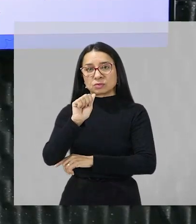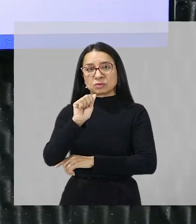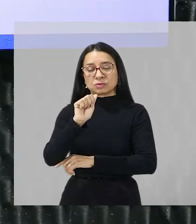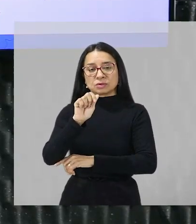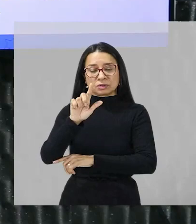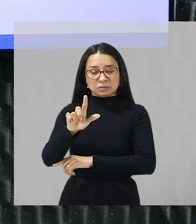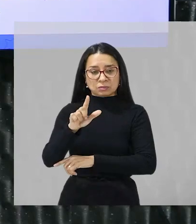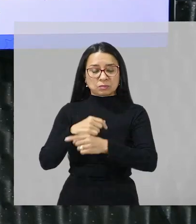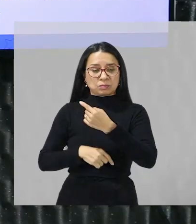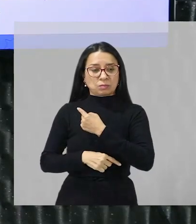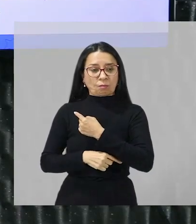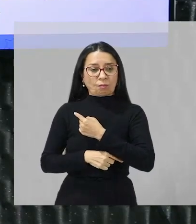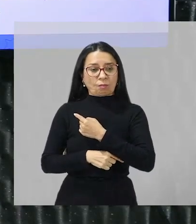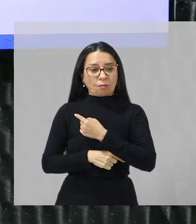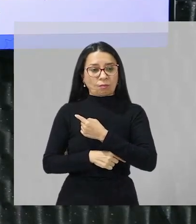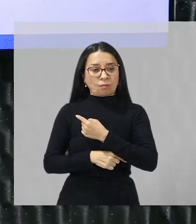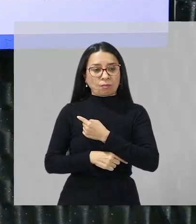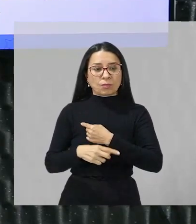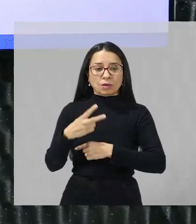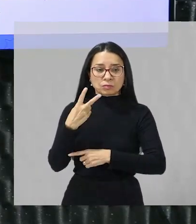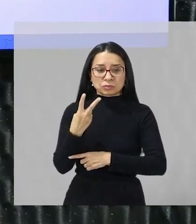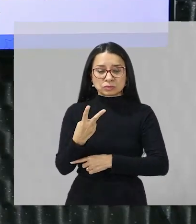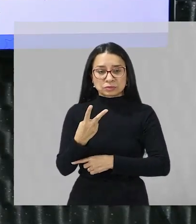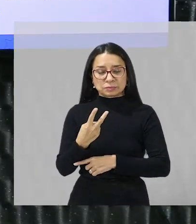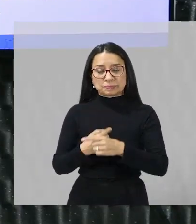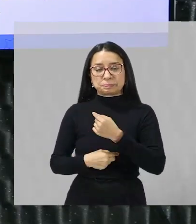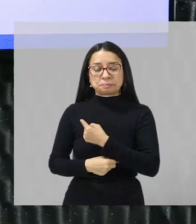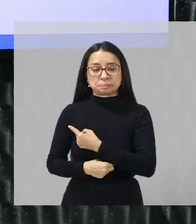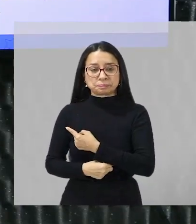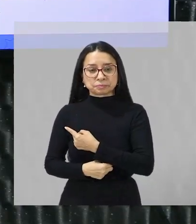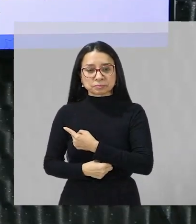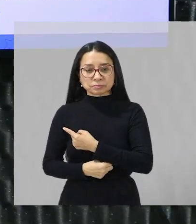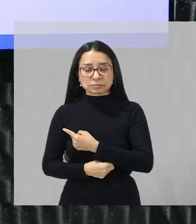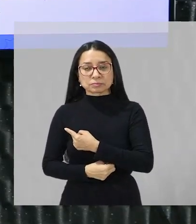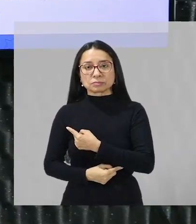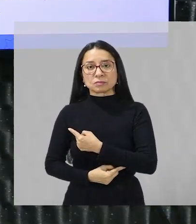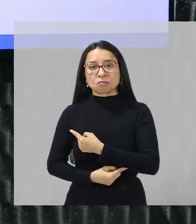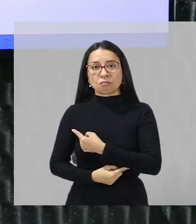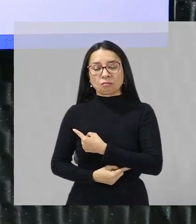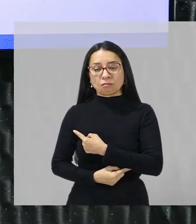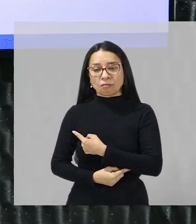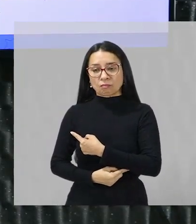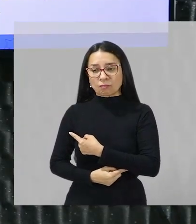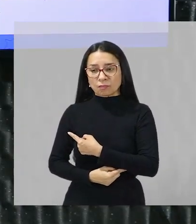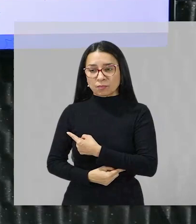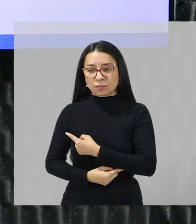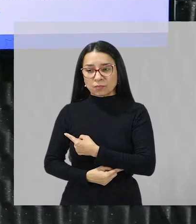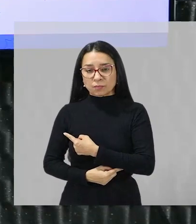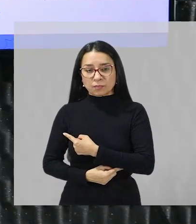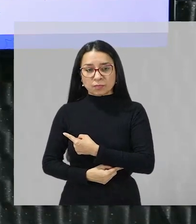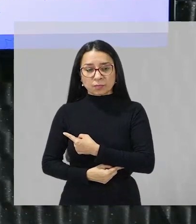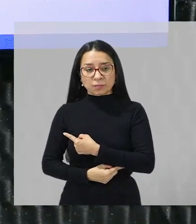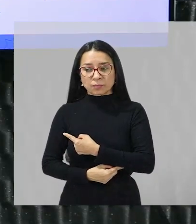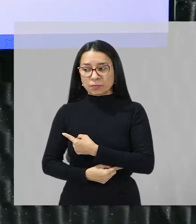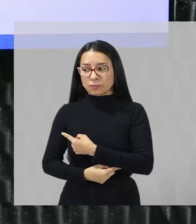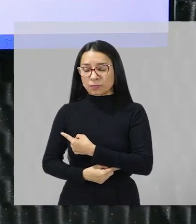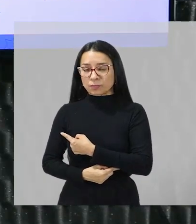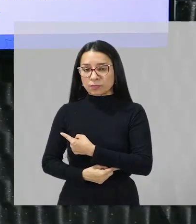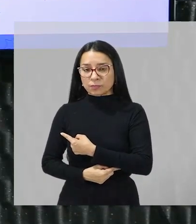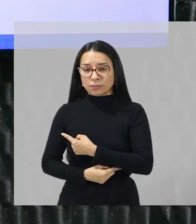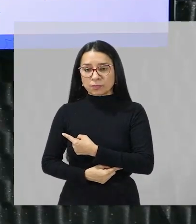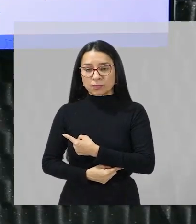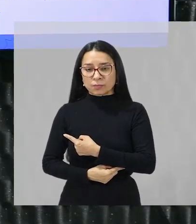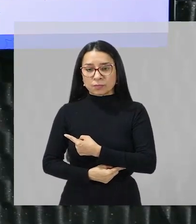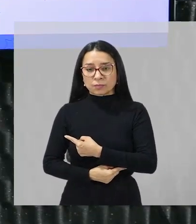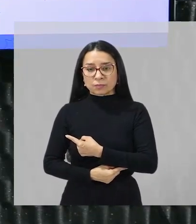estão incluídos. Eles fazem parte, né? Outras não, mas outras sim. Então isso quer dizer que existe uma forma muito plural,